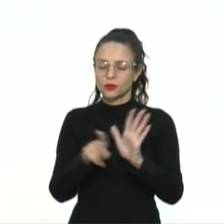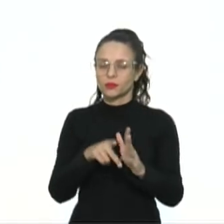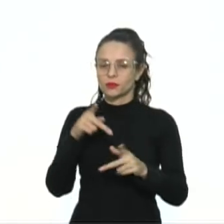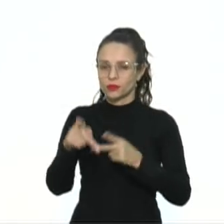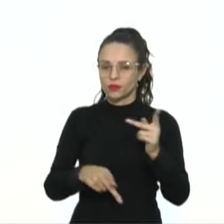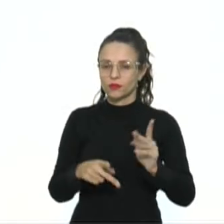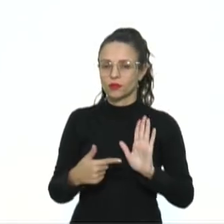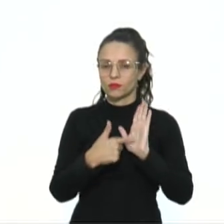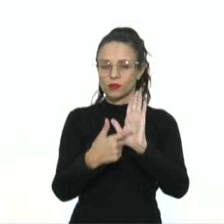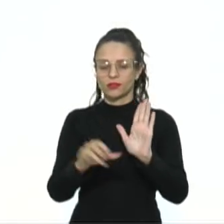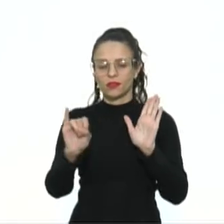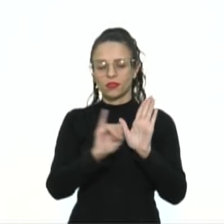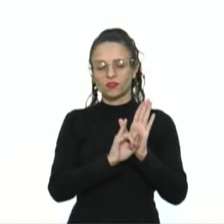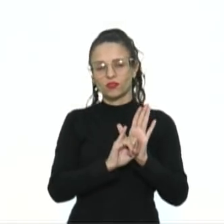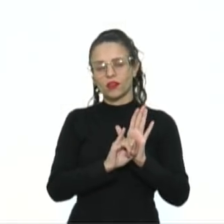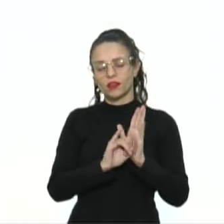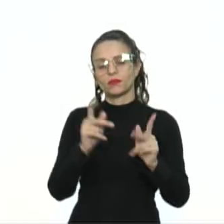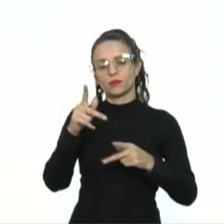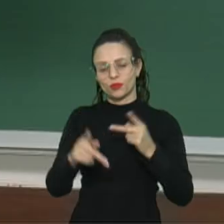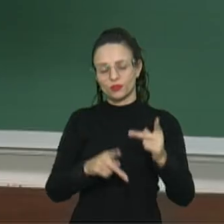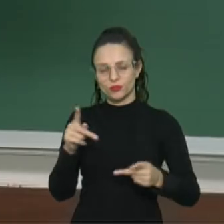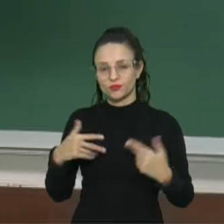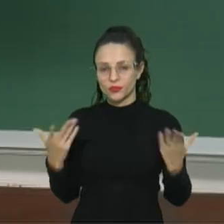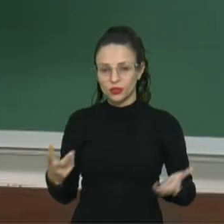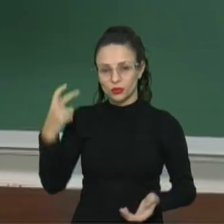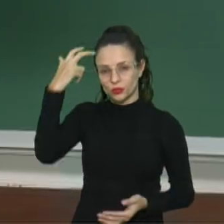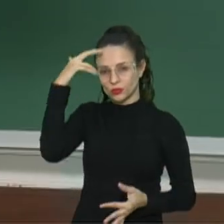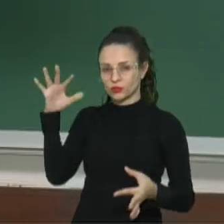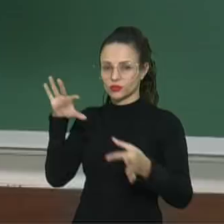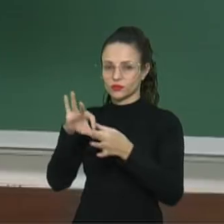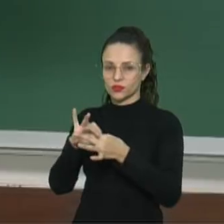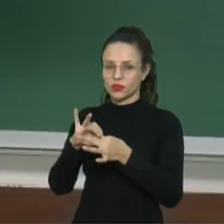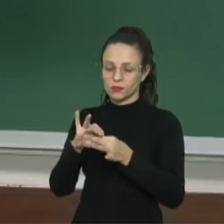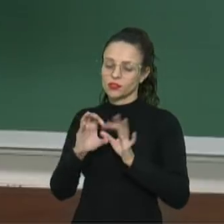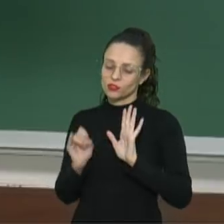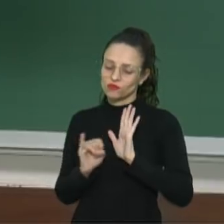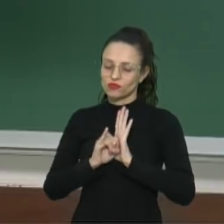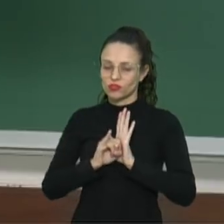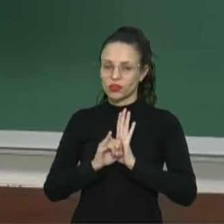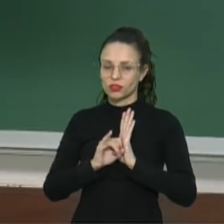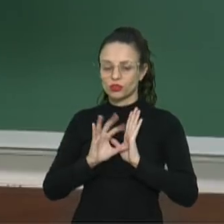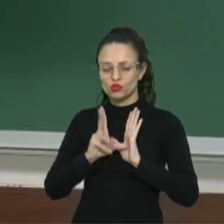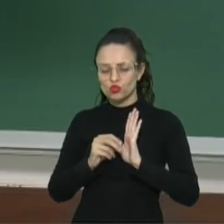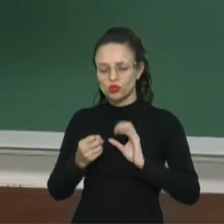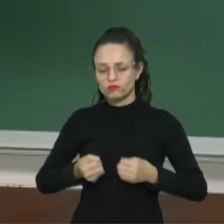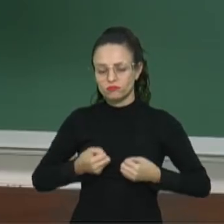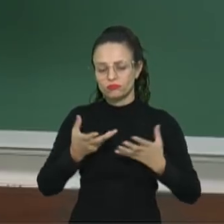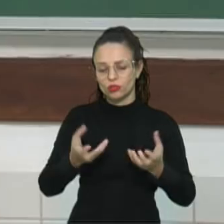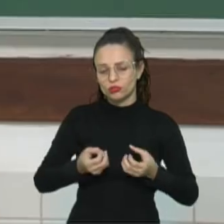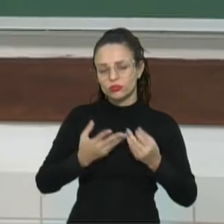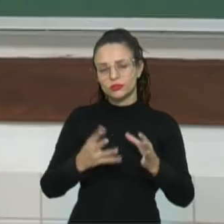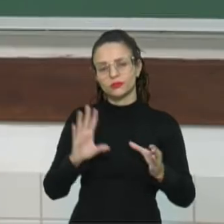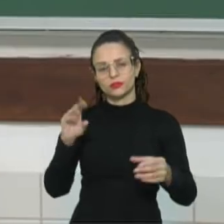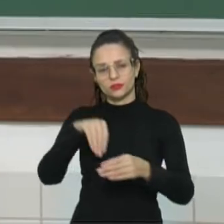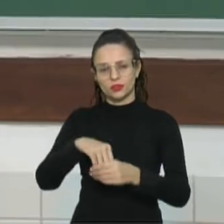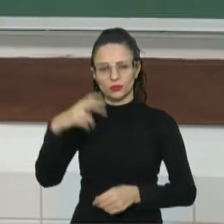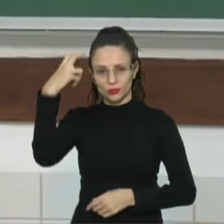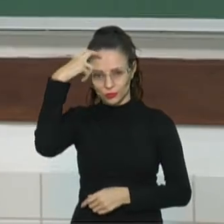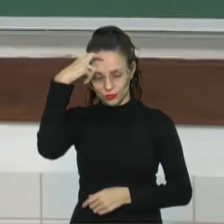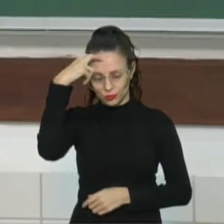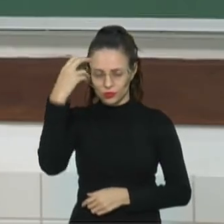a identidade dos povos, né? Então, cultura faz parte da nossa identidade. Tudo que nós produzimos faz parte da nossa